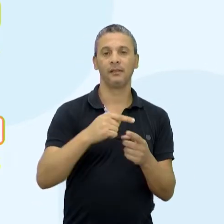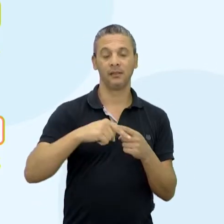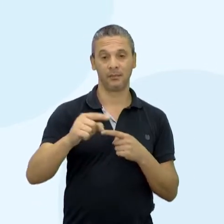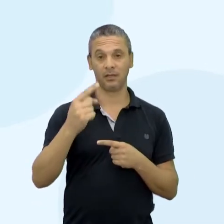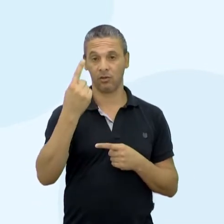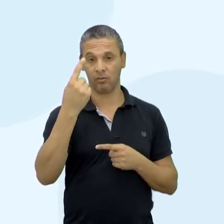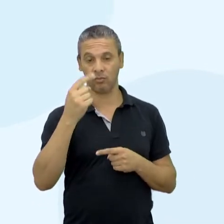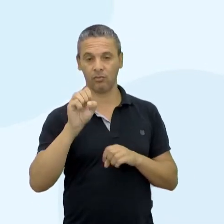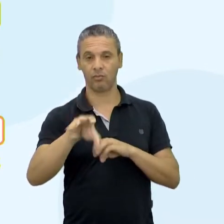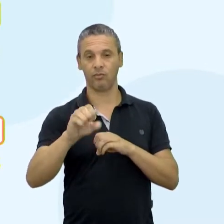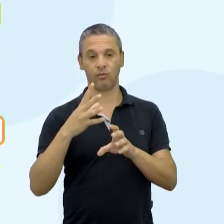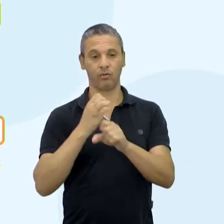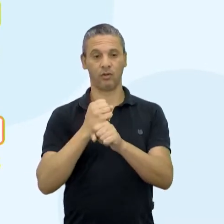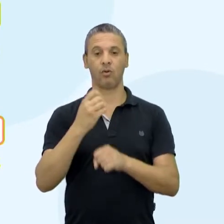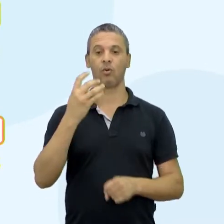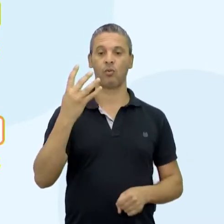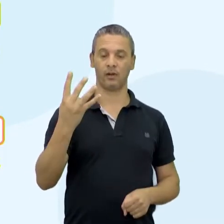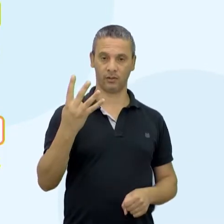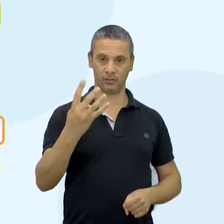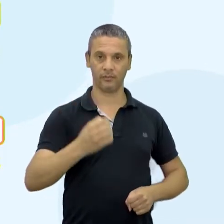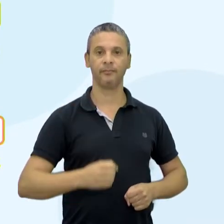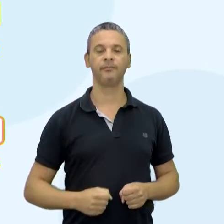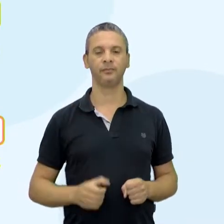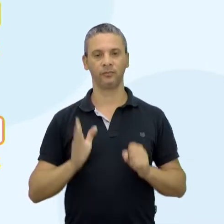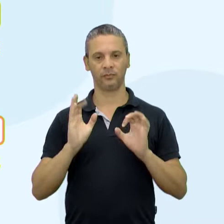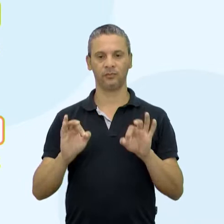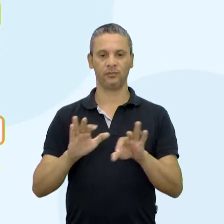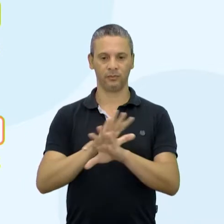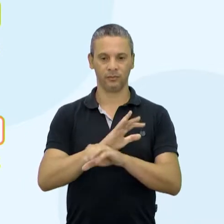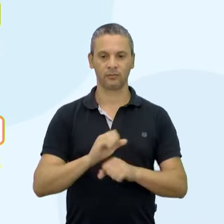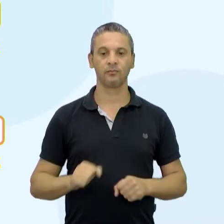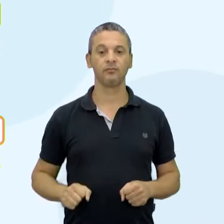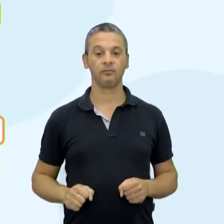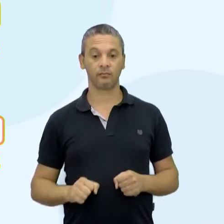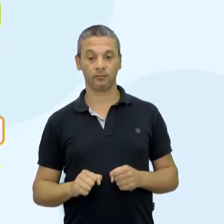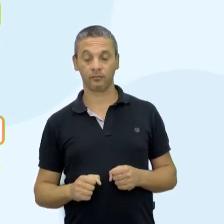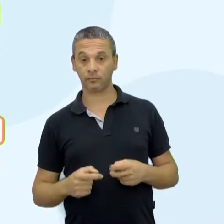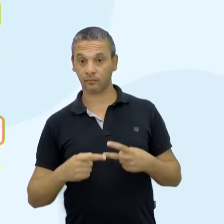1, 4 aulas. Opa, já demos aqui o ok.